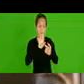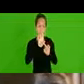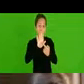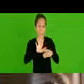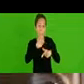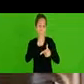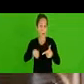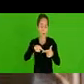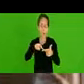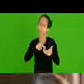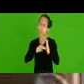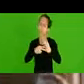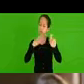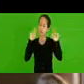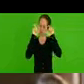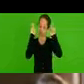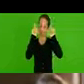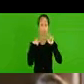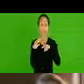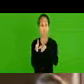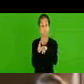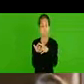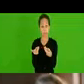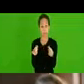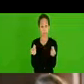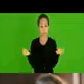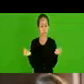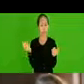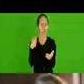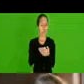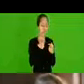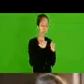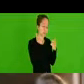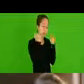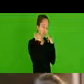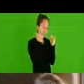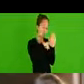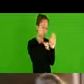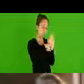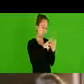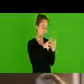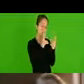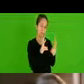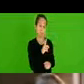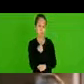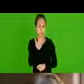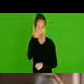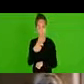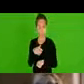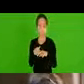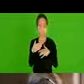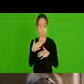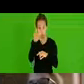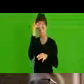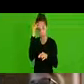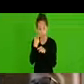percurso, porque a pesquisa qualitativa diz isso em educação. Que nós, pesquisadores, o processo de pesquisa pode nos